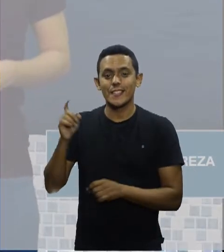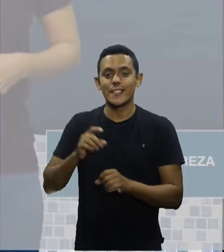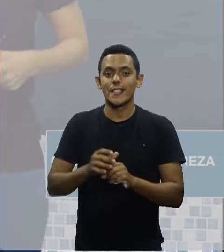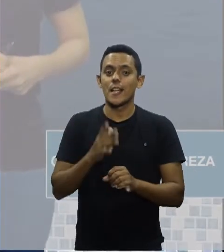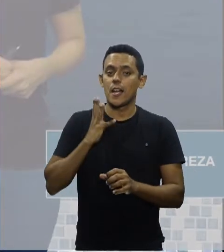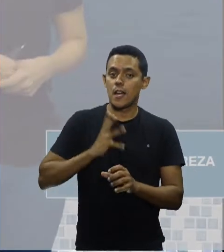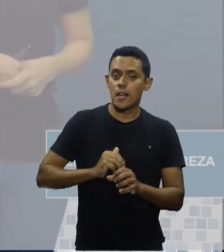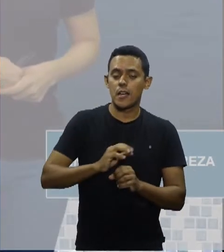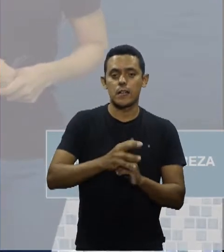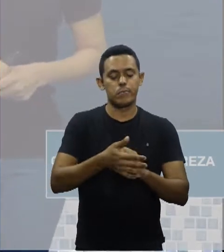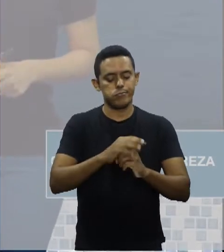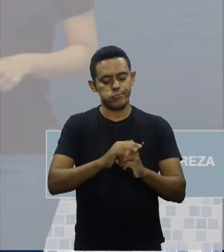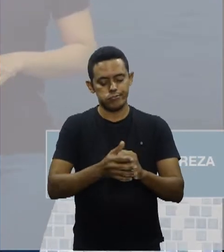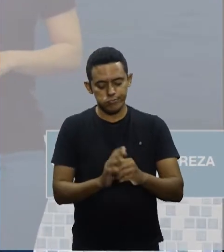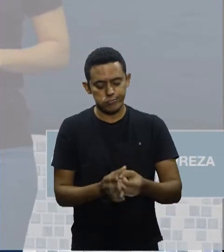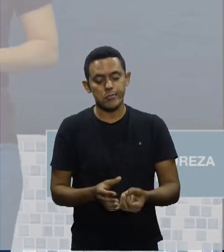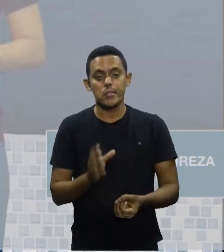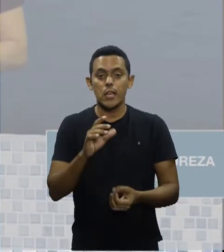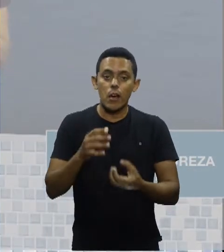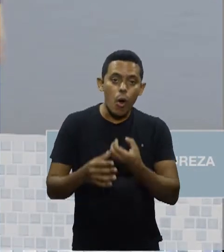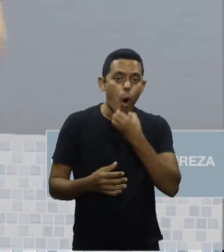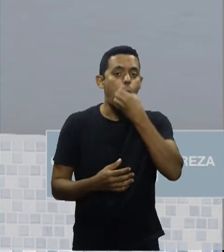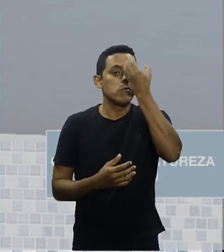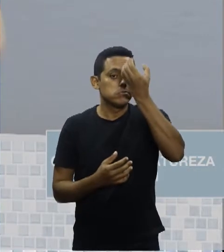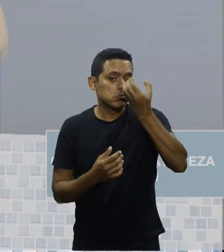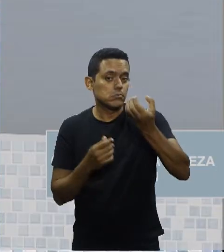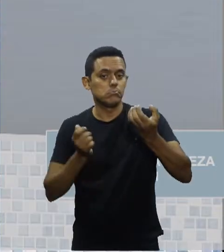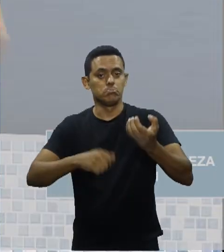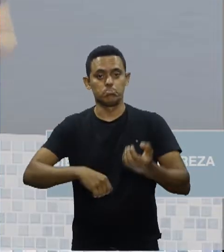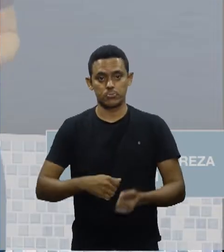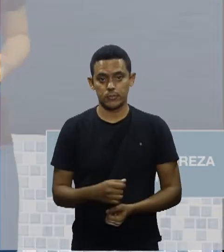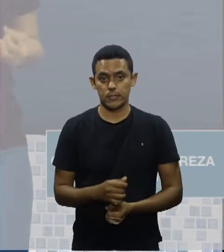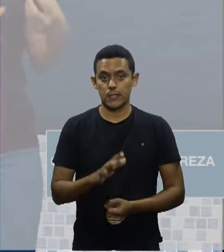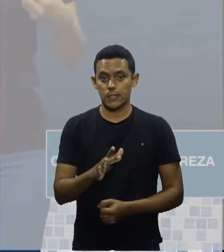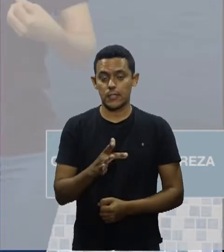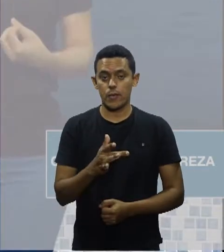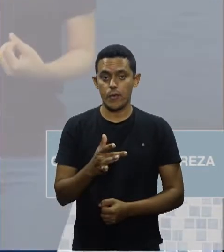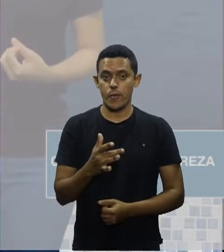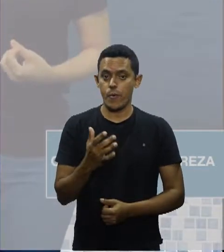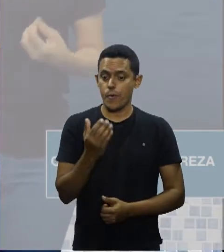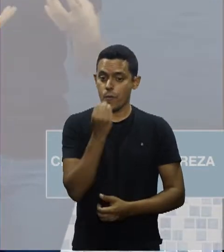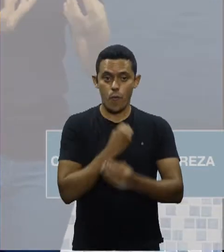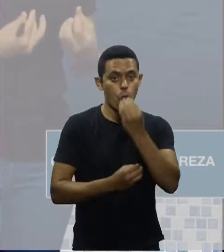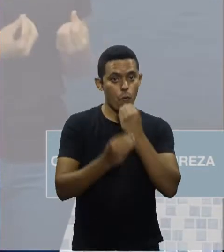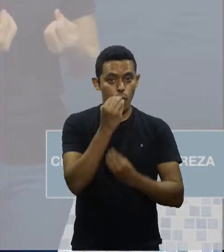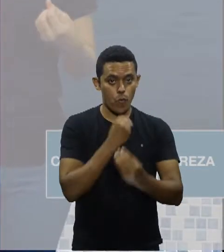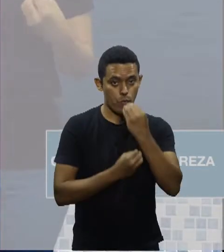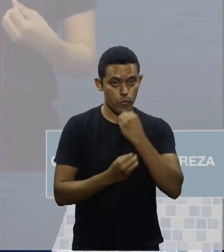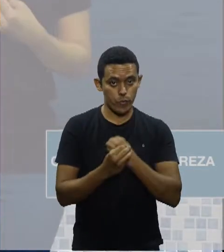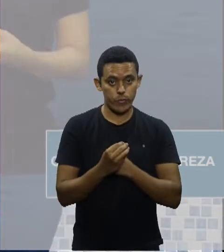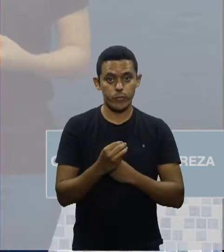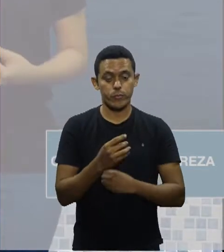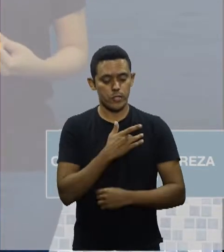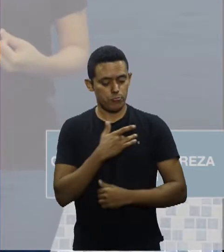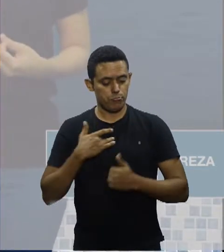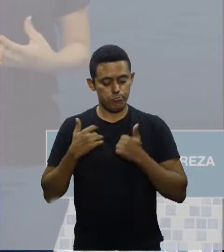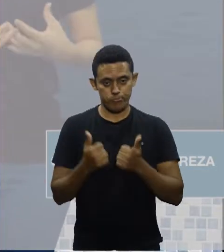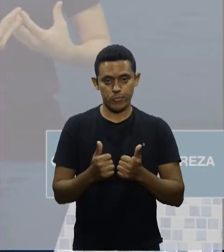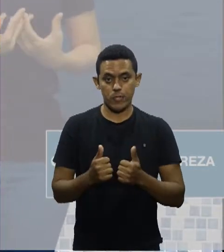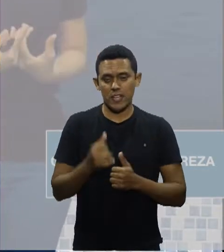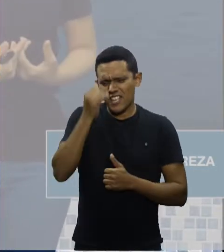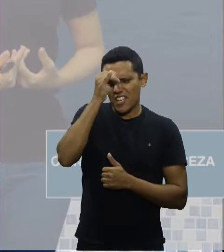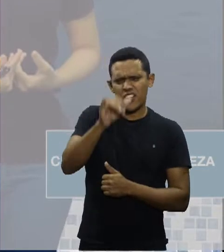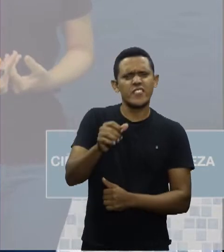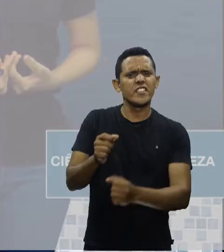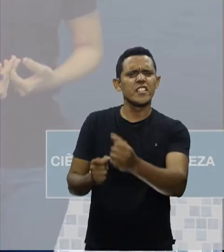alimentos. Então, a alimentação saudável, equilibrada, evitar alimentos ultra processados,